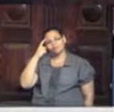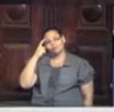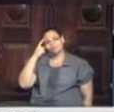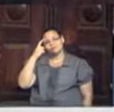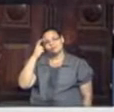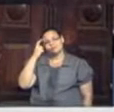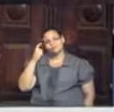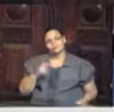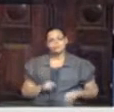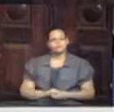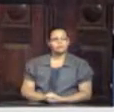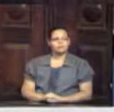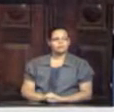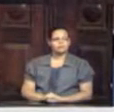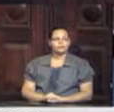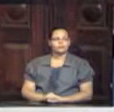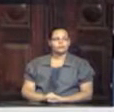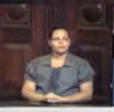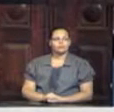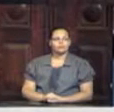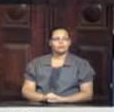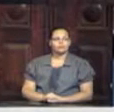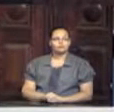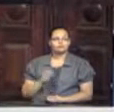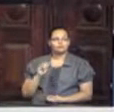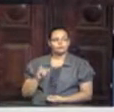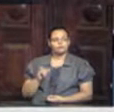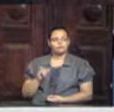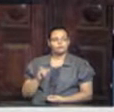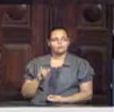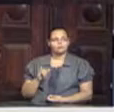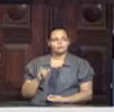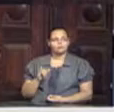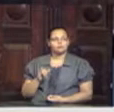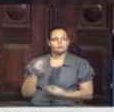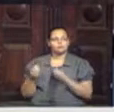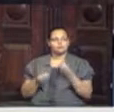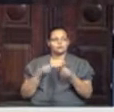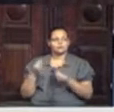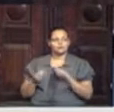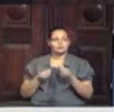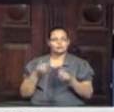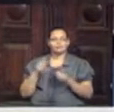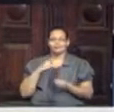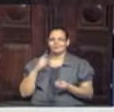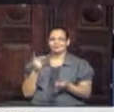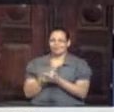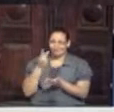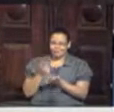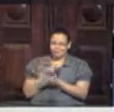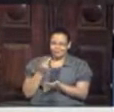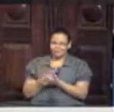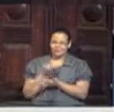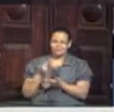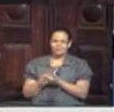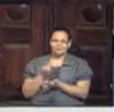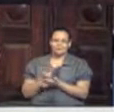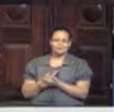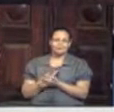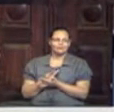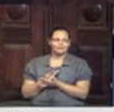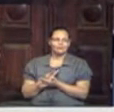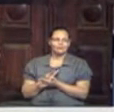nobre deputado tio Carlos, quer dizer, como que tem erros na